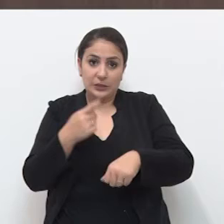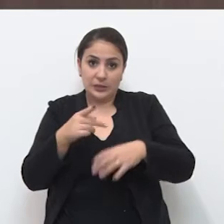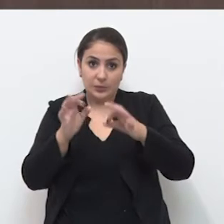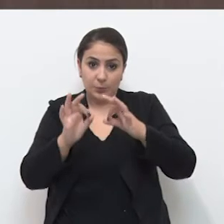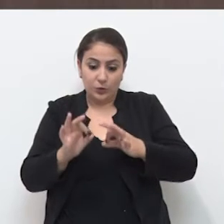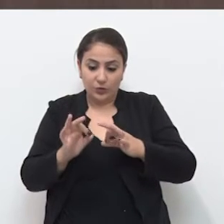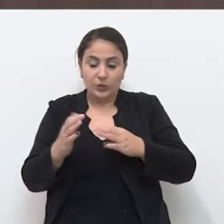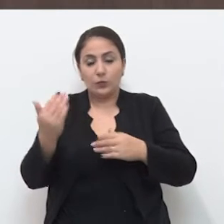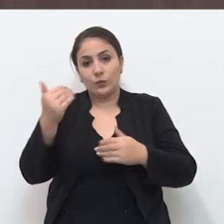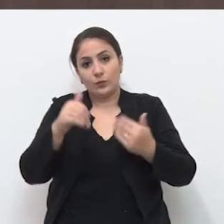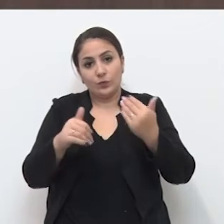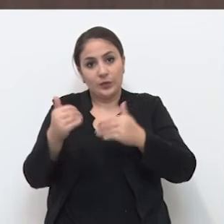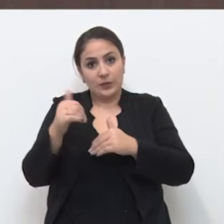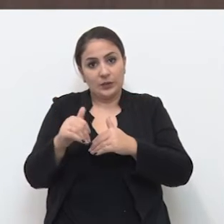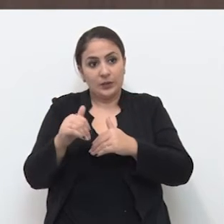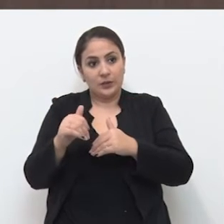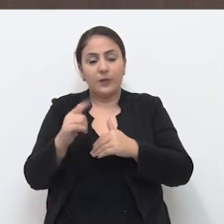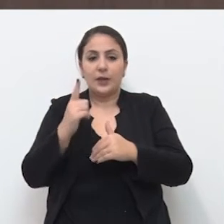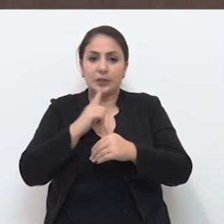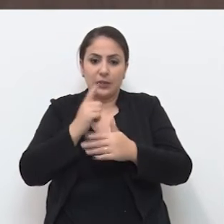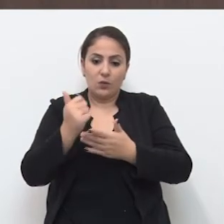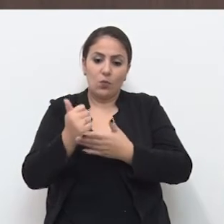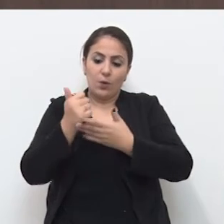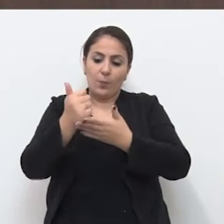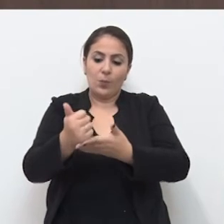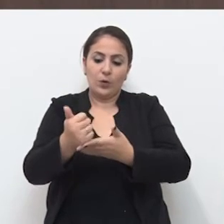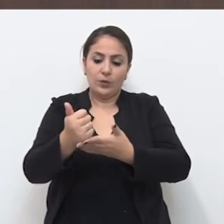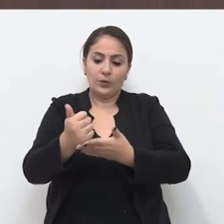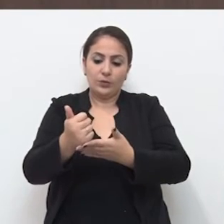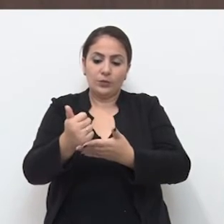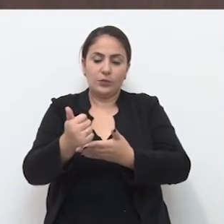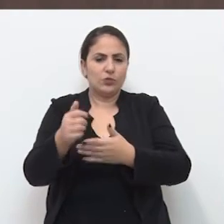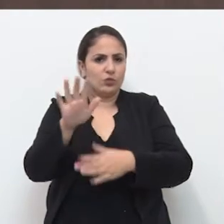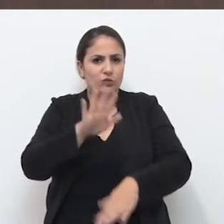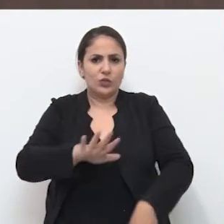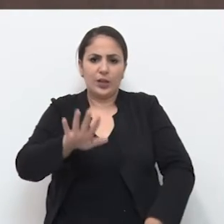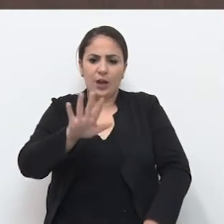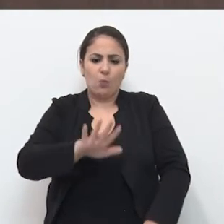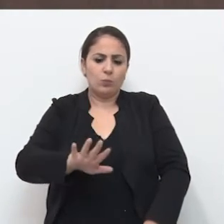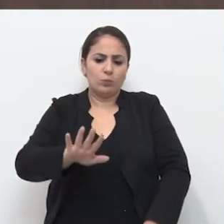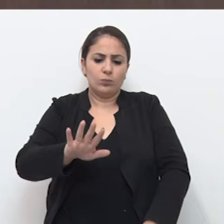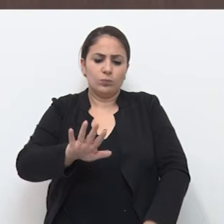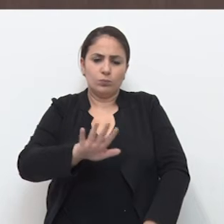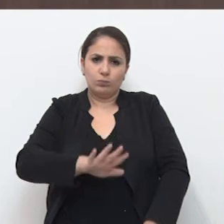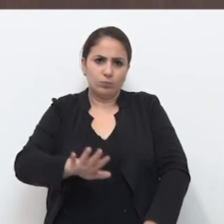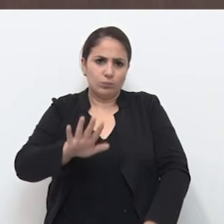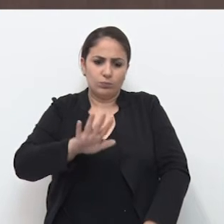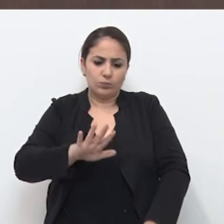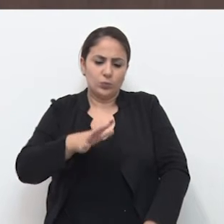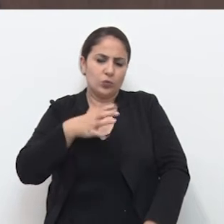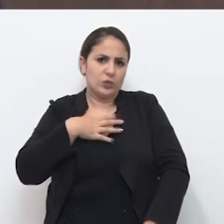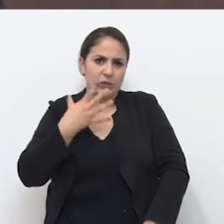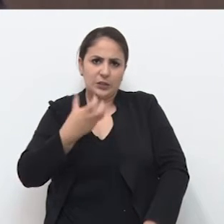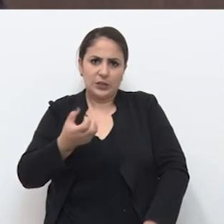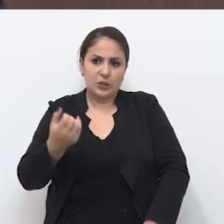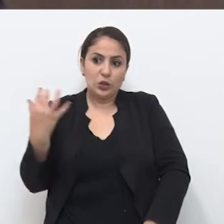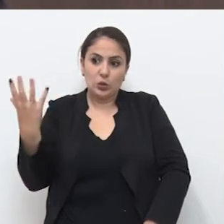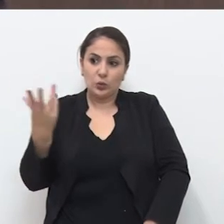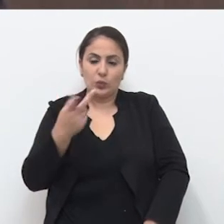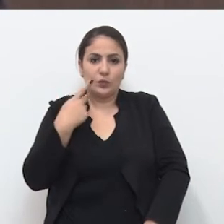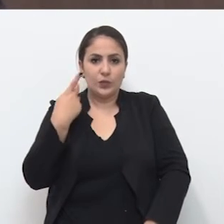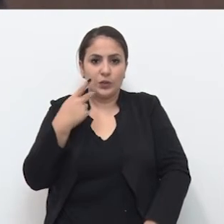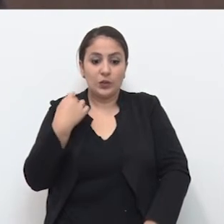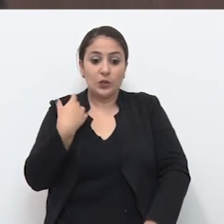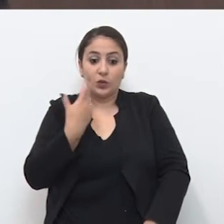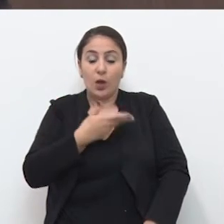esse projeto vier para esta casa, ele contará com o apoio geral, de forma unânime, dos vereadores,